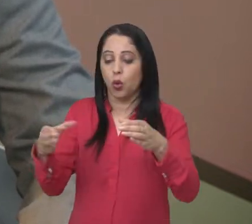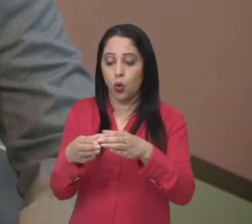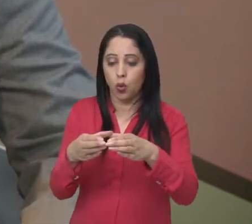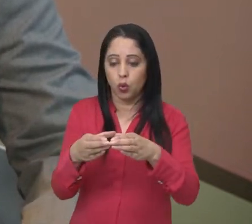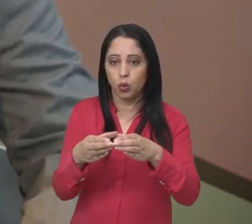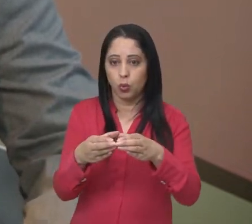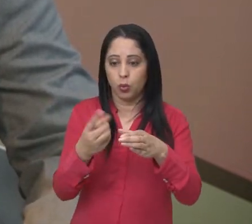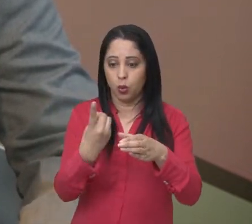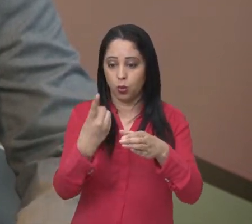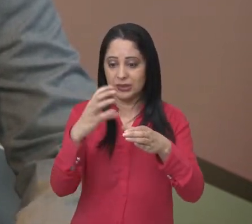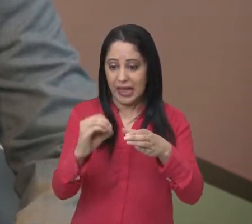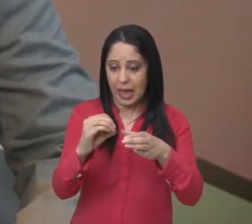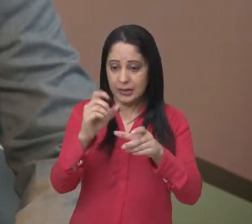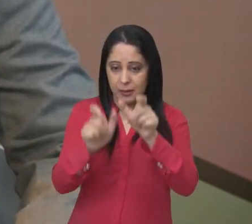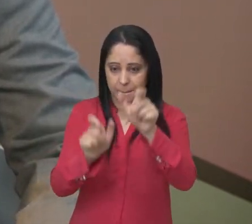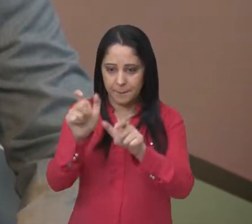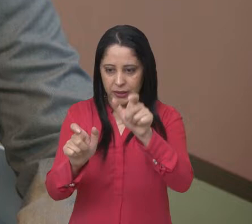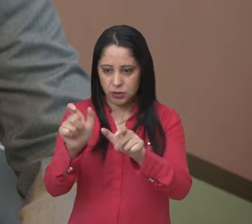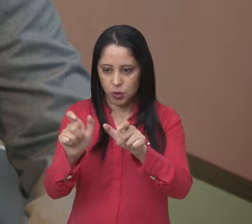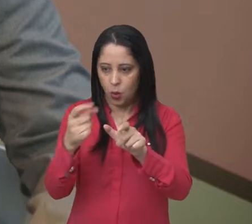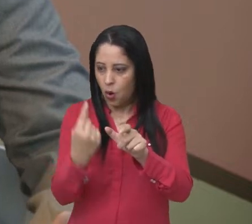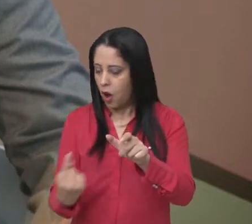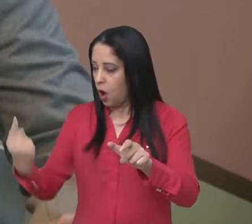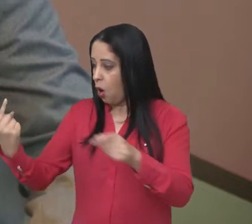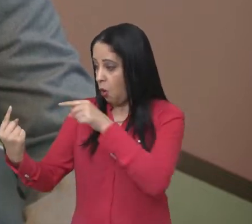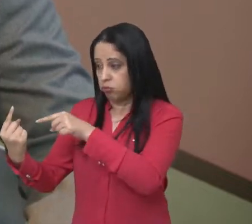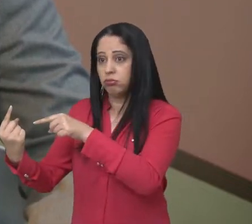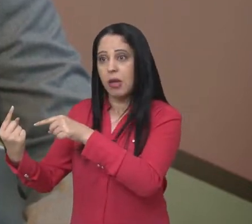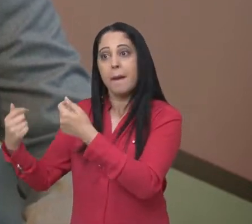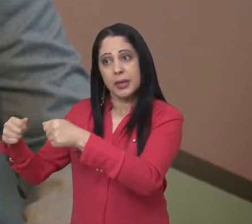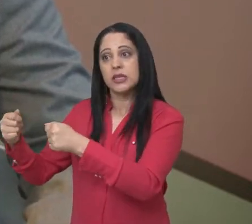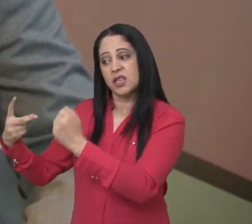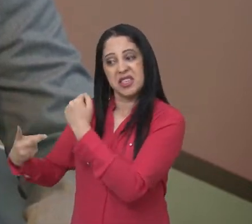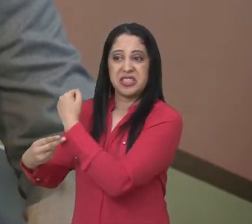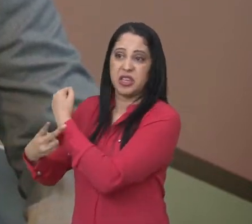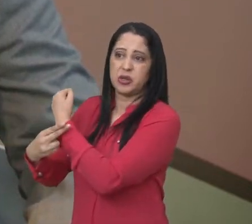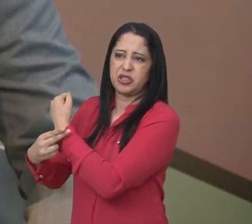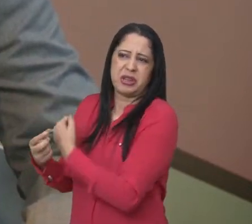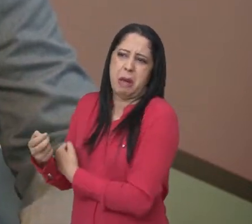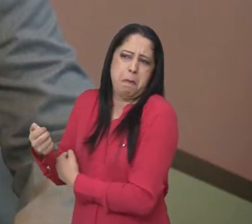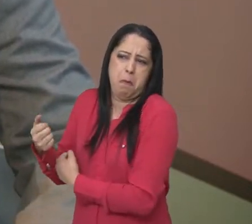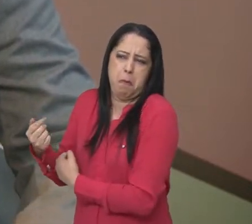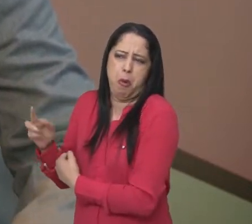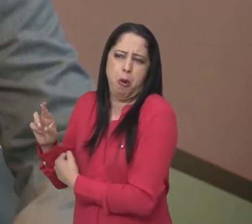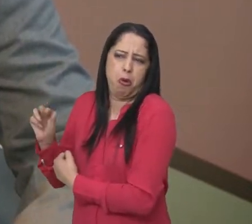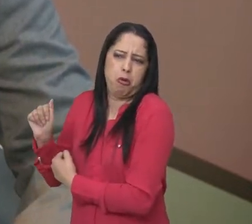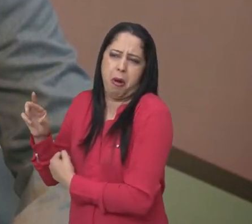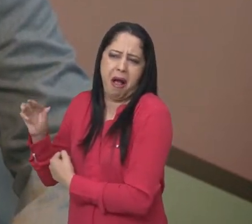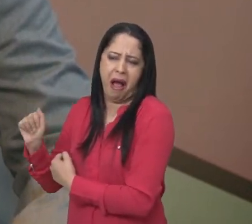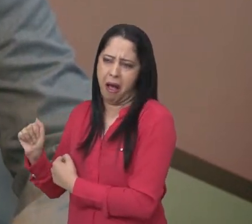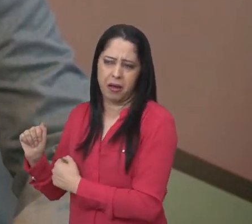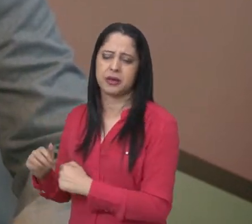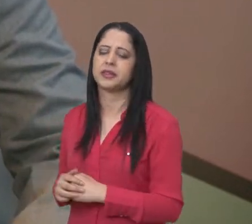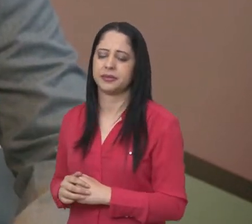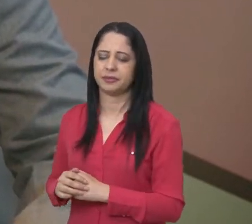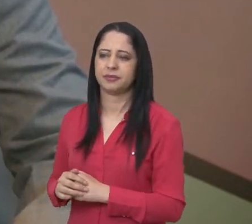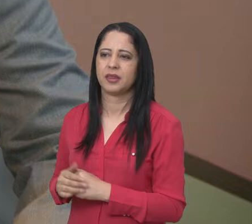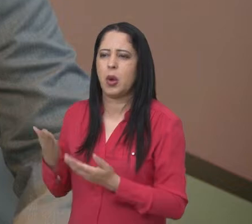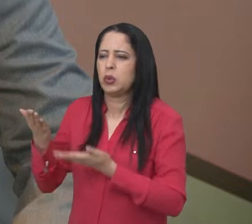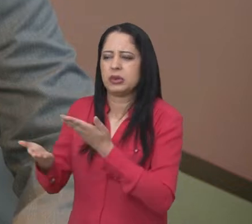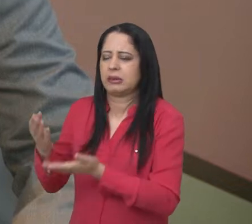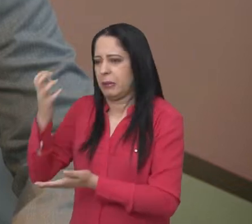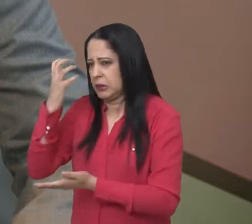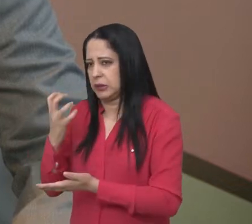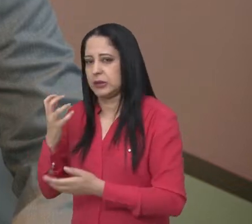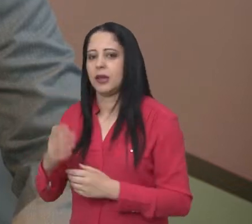parar para pensar, não é um número tão alto, né? Cada 10 pacientes com hérnia de disco, apenas um vai acabar necessitando de uma intervenção,